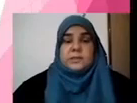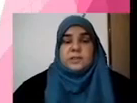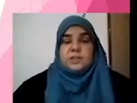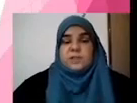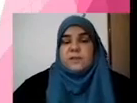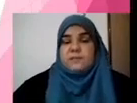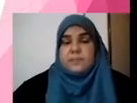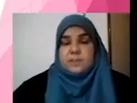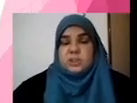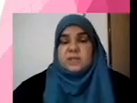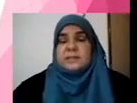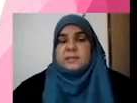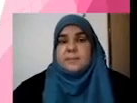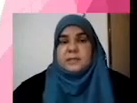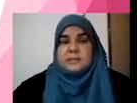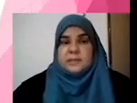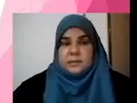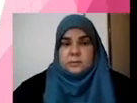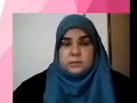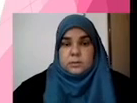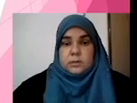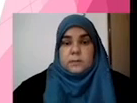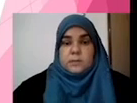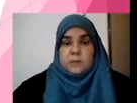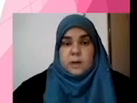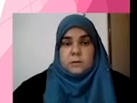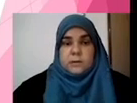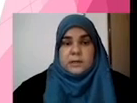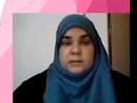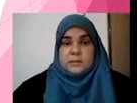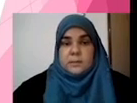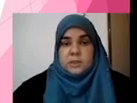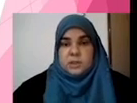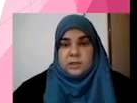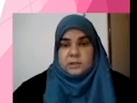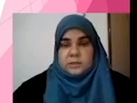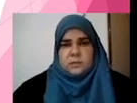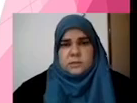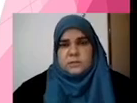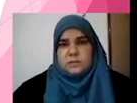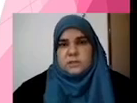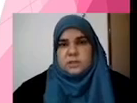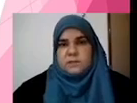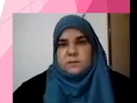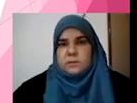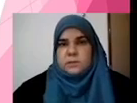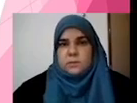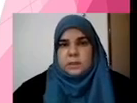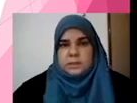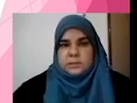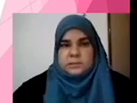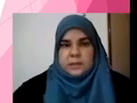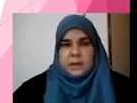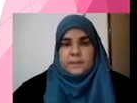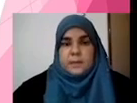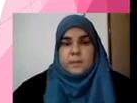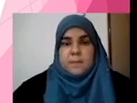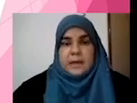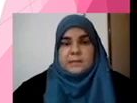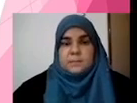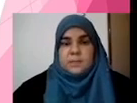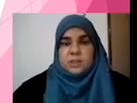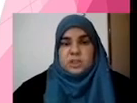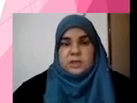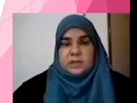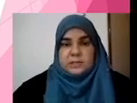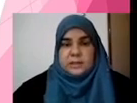Primeira coisa que a gente vai ver, medianas e baricentro. Pessoal, o que são medianas? Não sei se vocês já viram isso antes, tá?